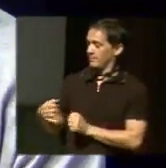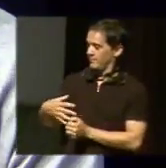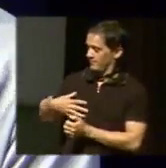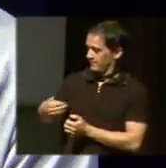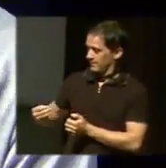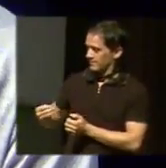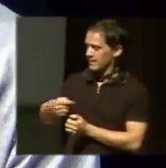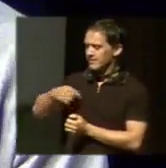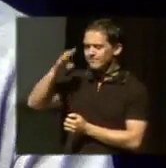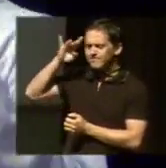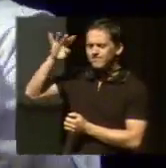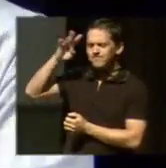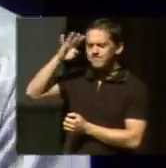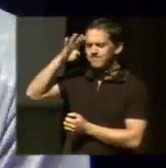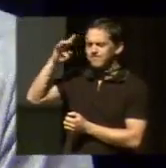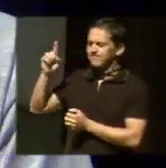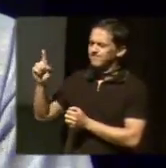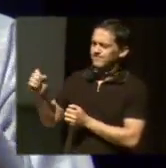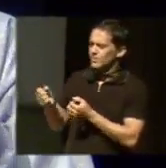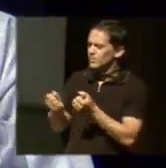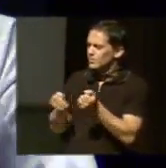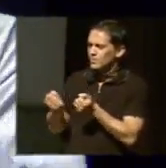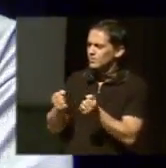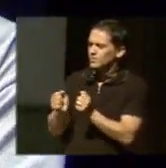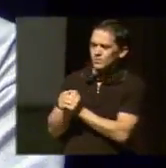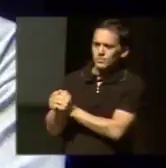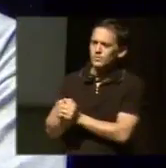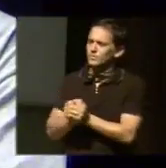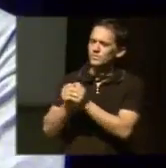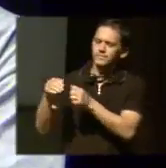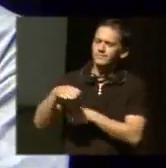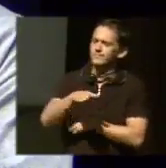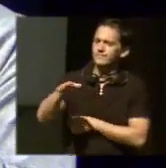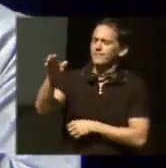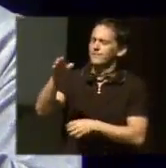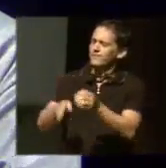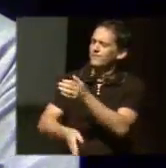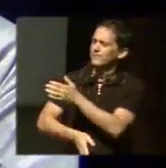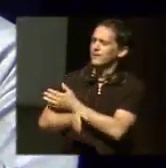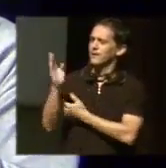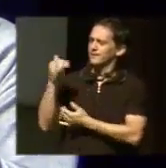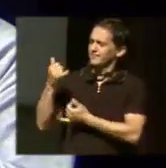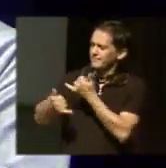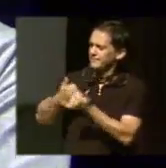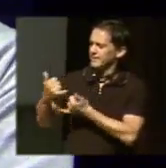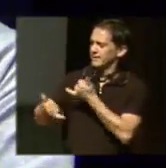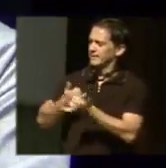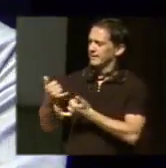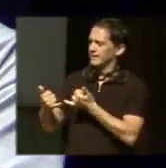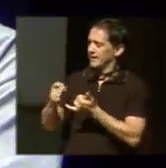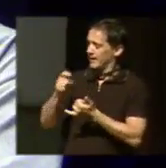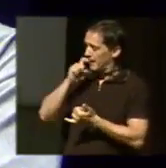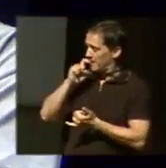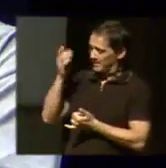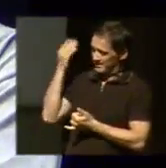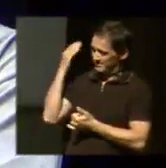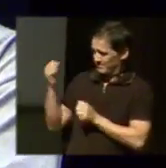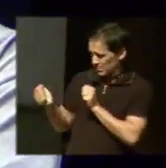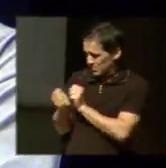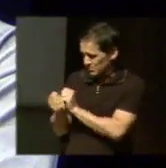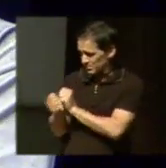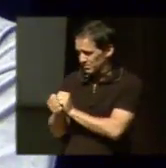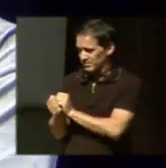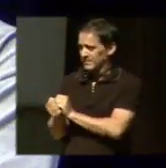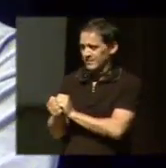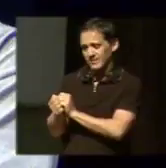sempre sonhei em nós andarmos de carro por aí e brincando, mas eu não fui um pai presente. E agora que eu